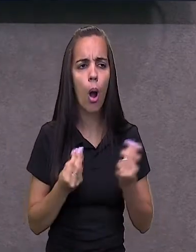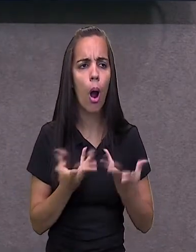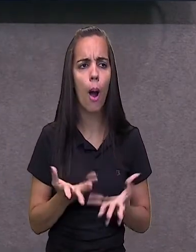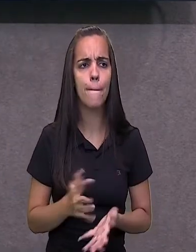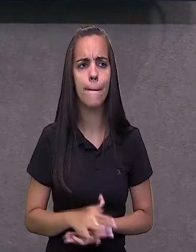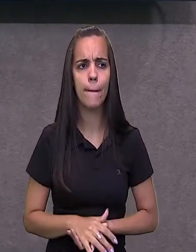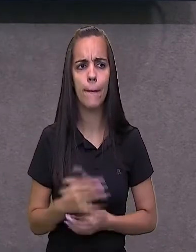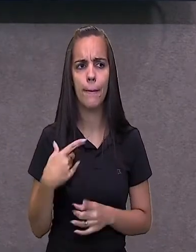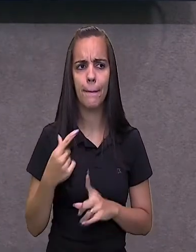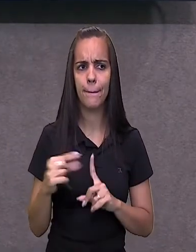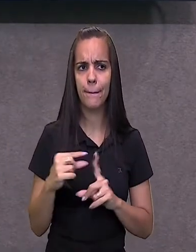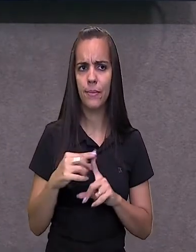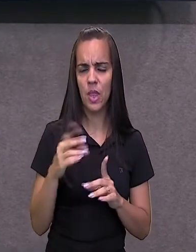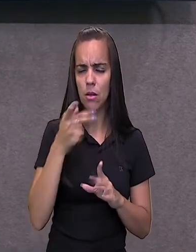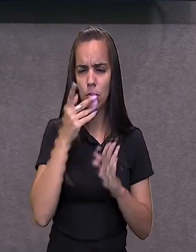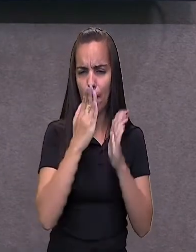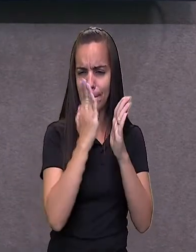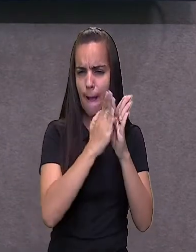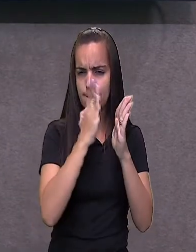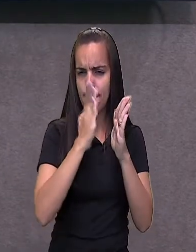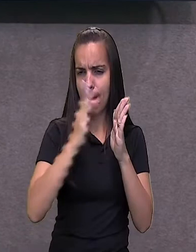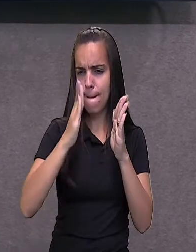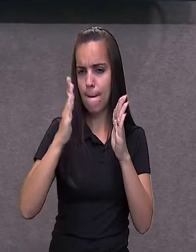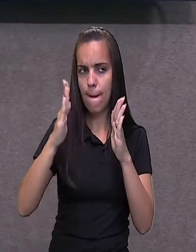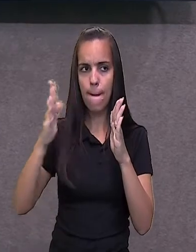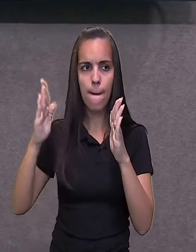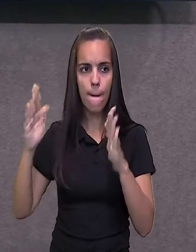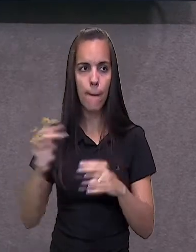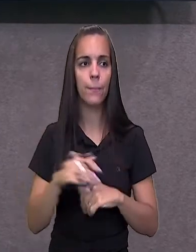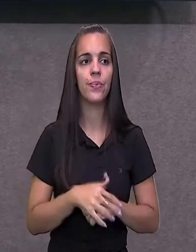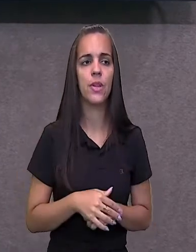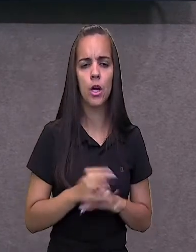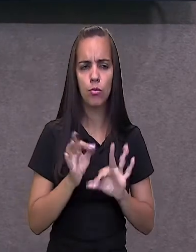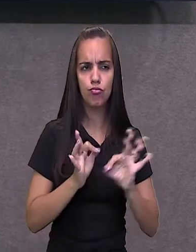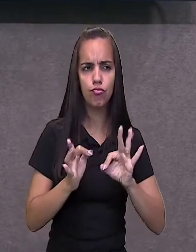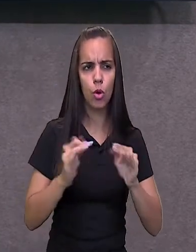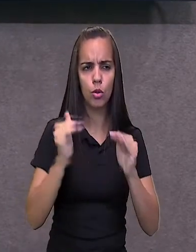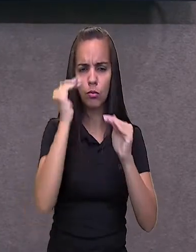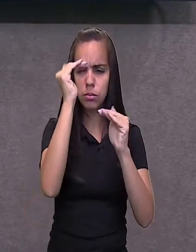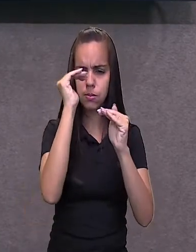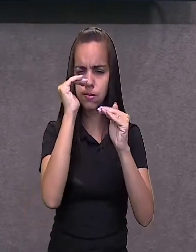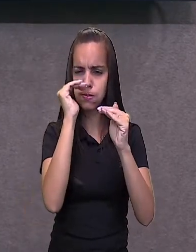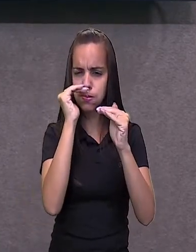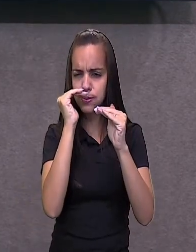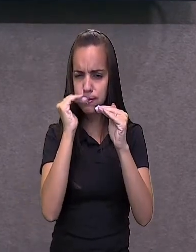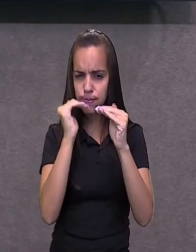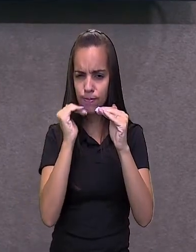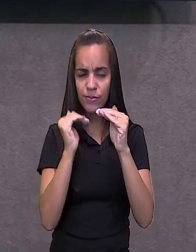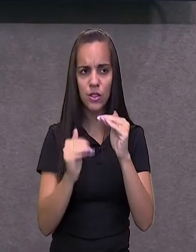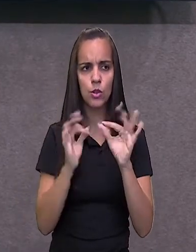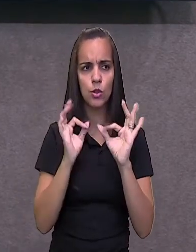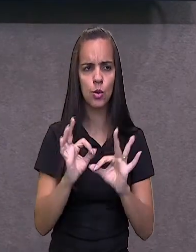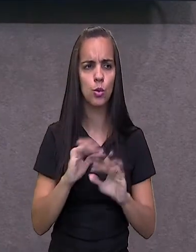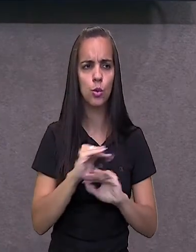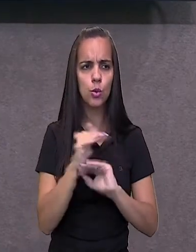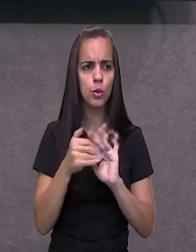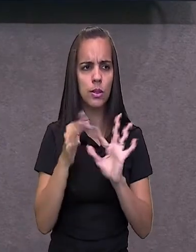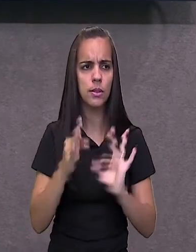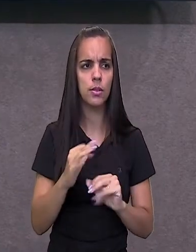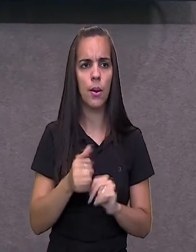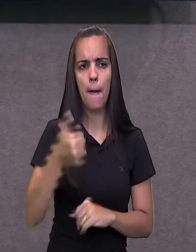vem da palavra ordem, isso. Então, indica que é uma ordem sucessiva. Sim,